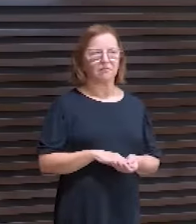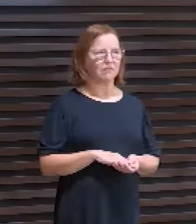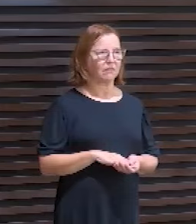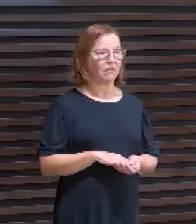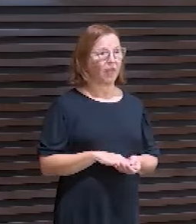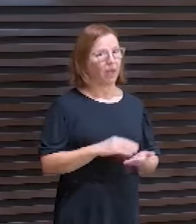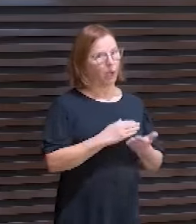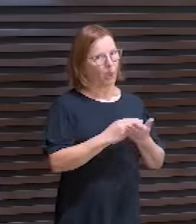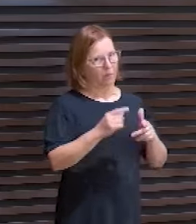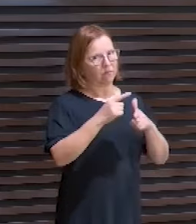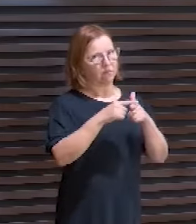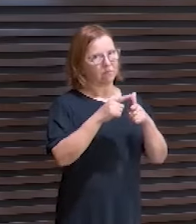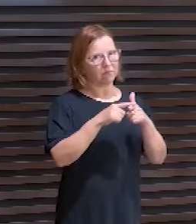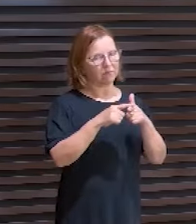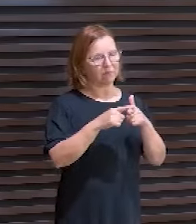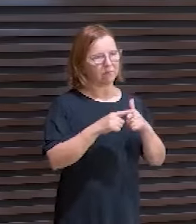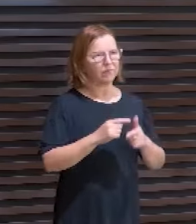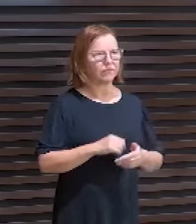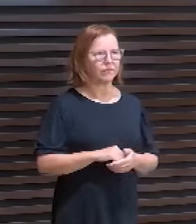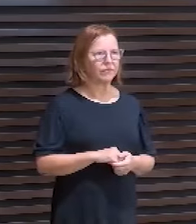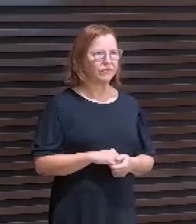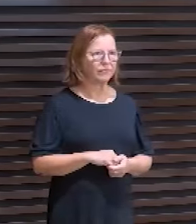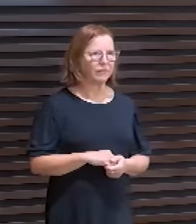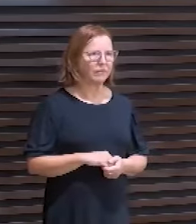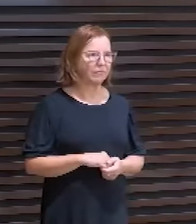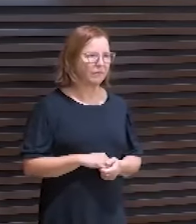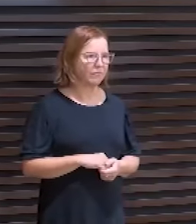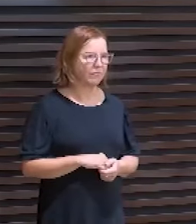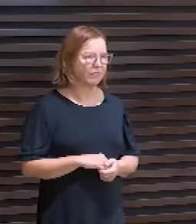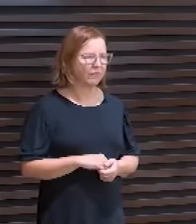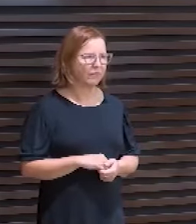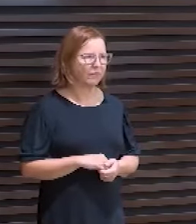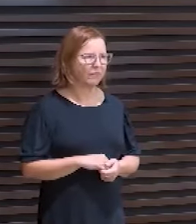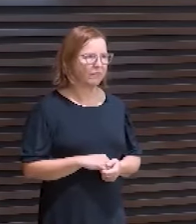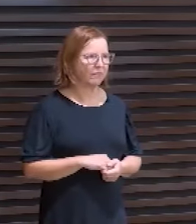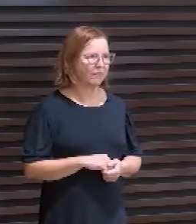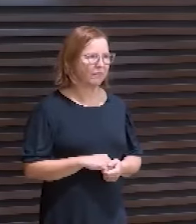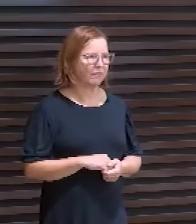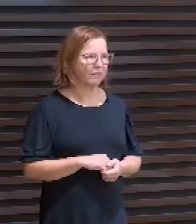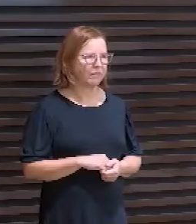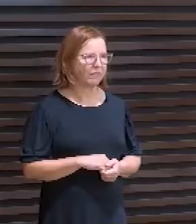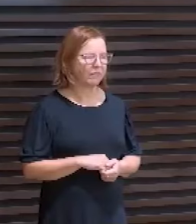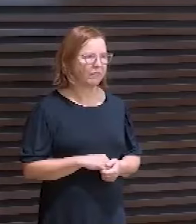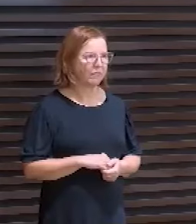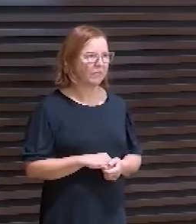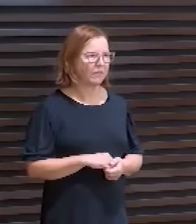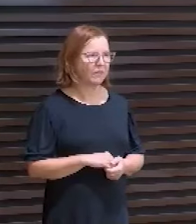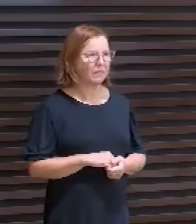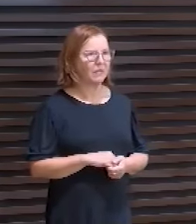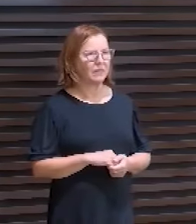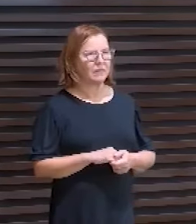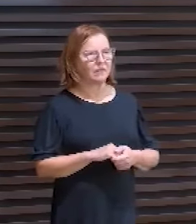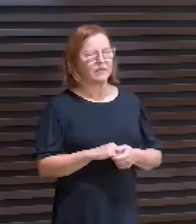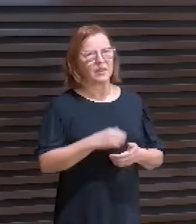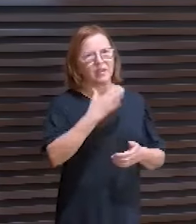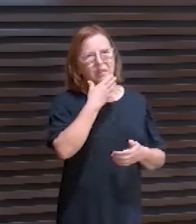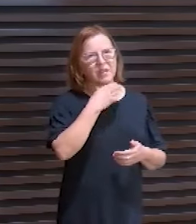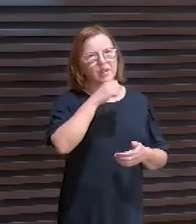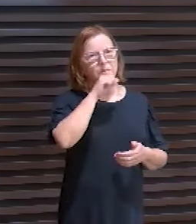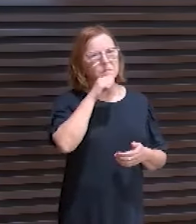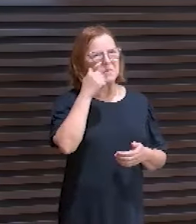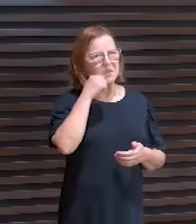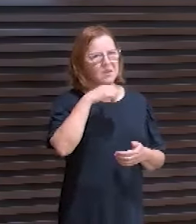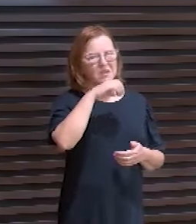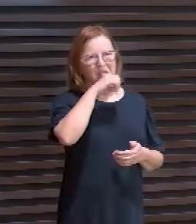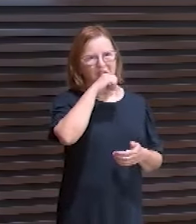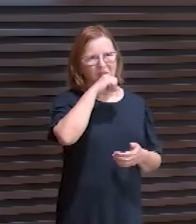um problema e muitos pais de filhos casados não TM